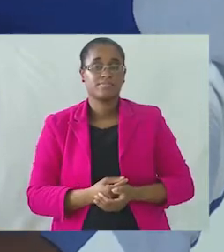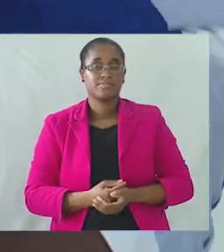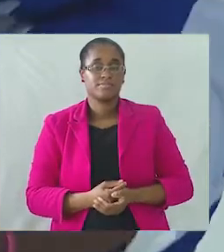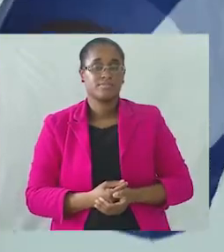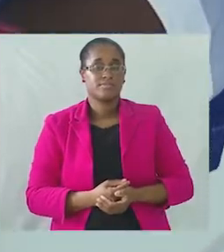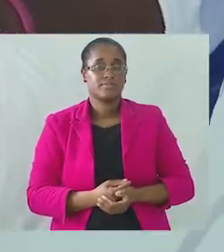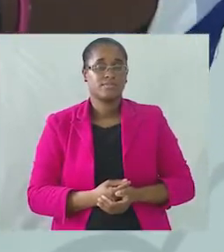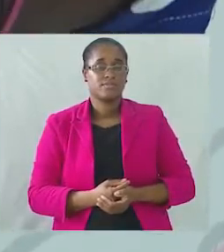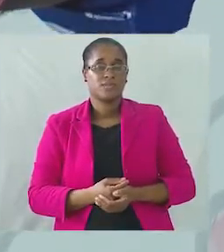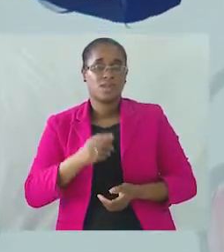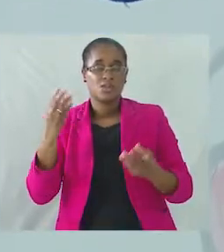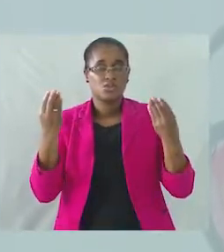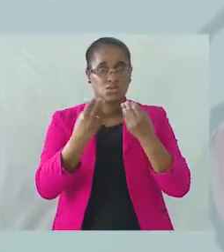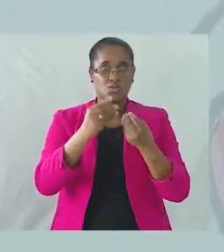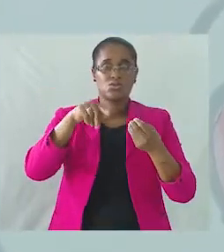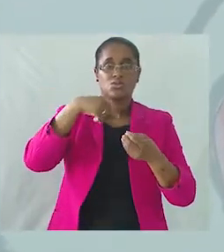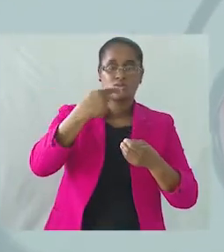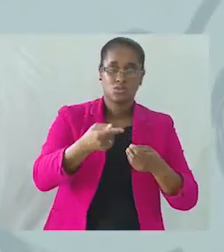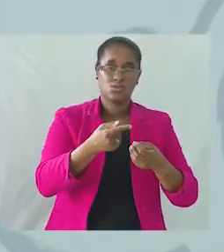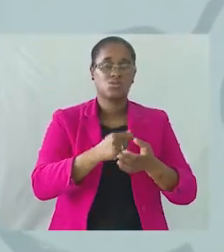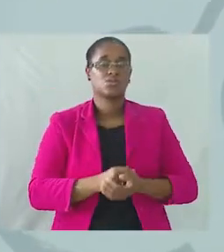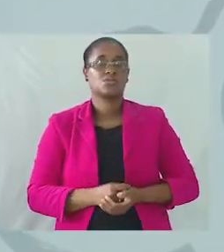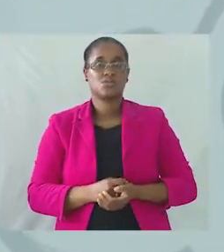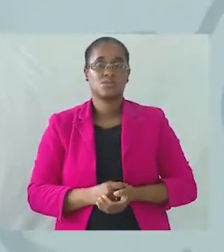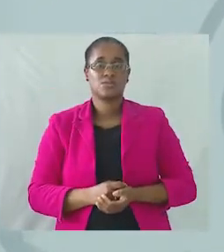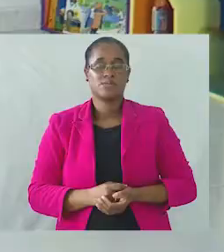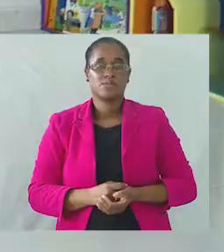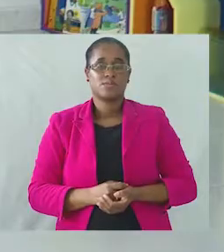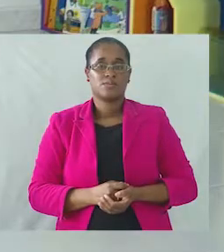no meio dos outros. E, para